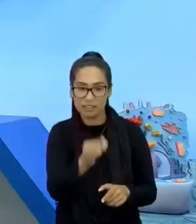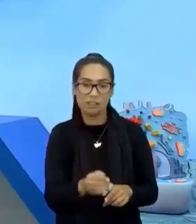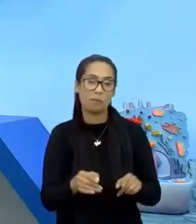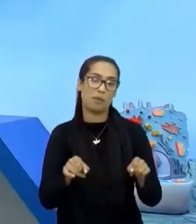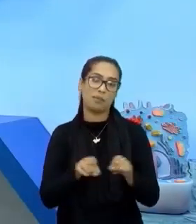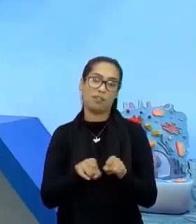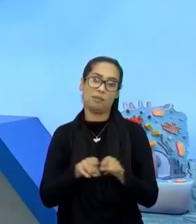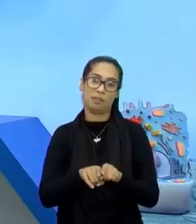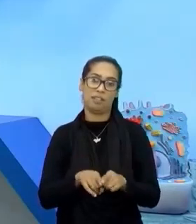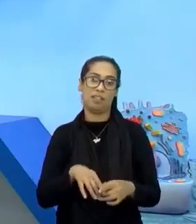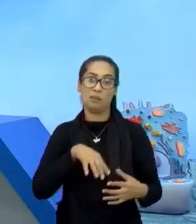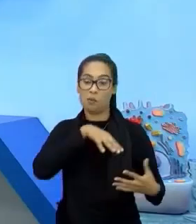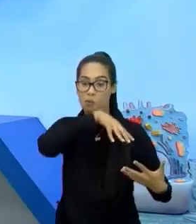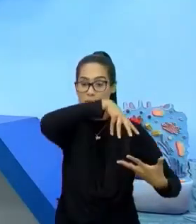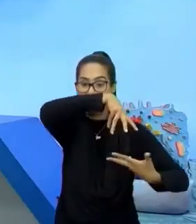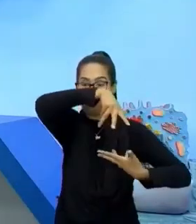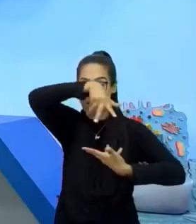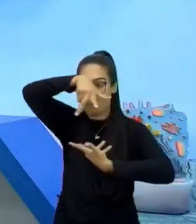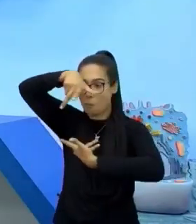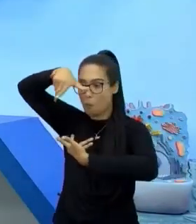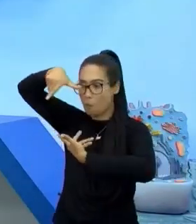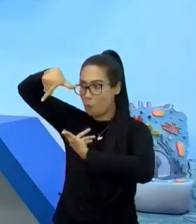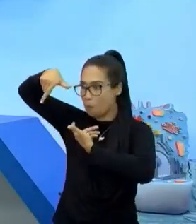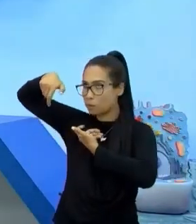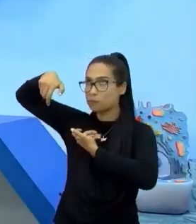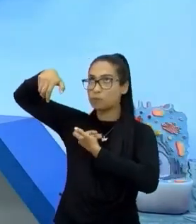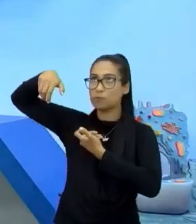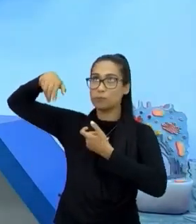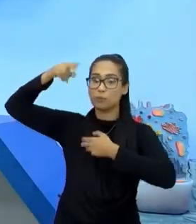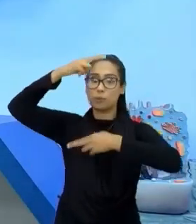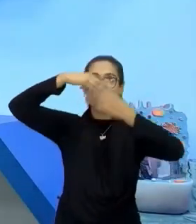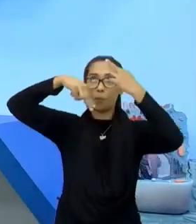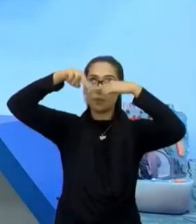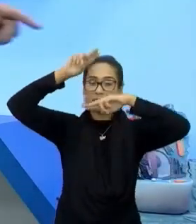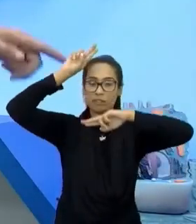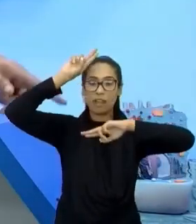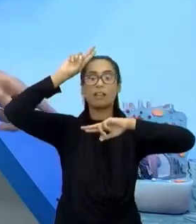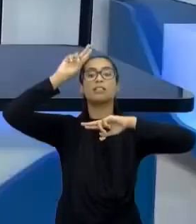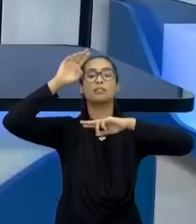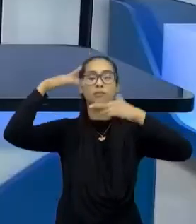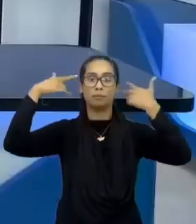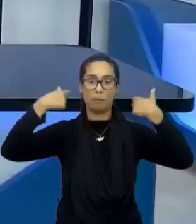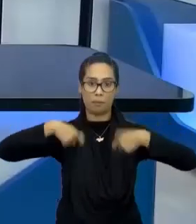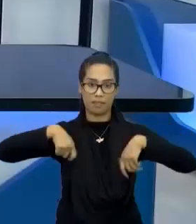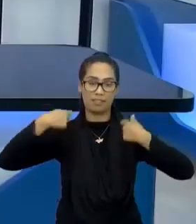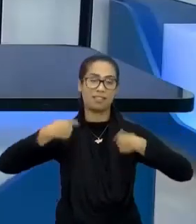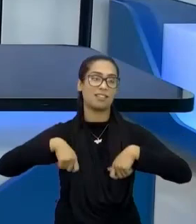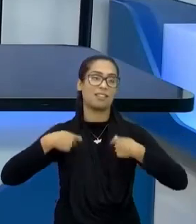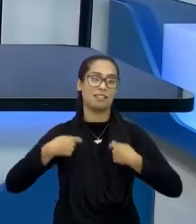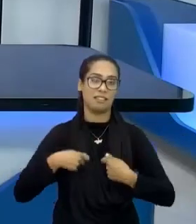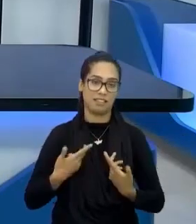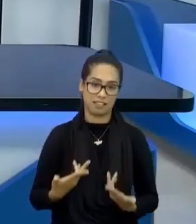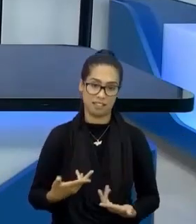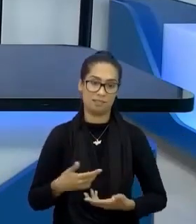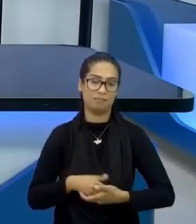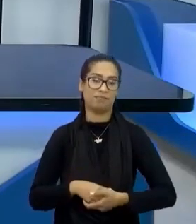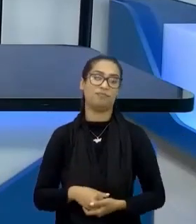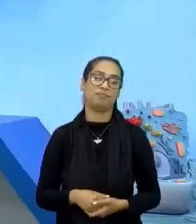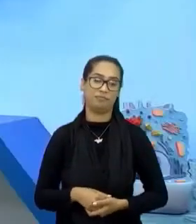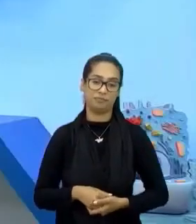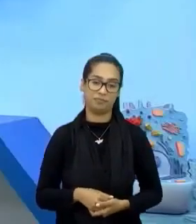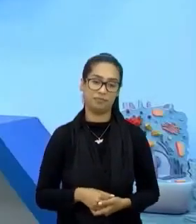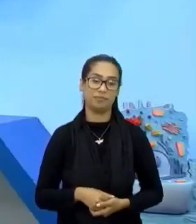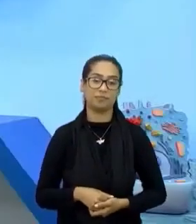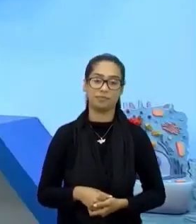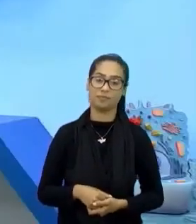vida no planeta, né? Não é questão de assim, mas ali você pode substituir, não. E água potável, falando de água potável. Né? Água que pode ser consumível,